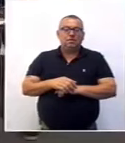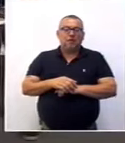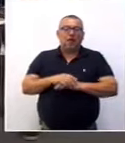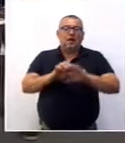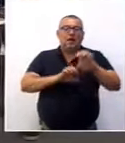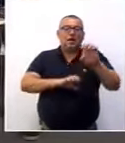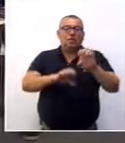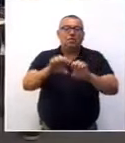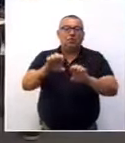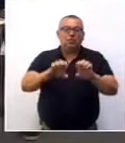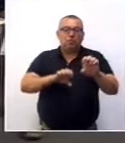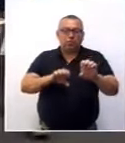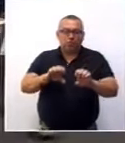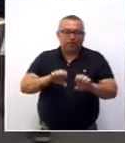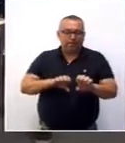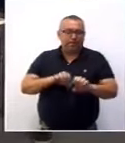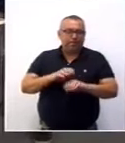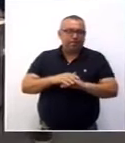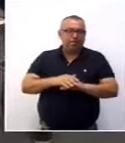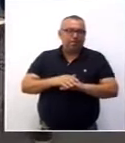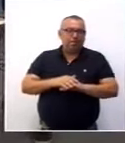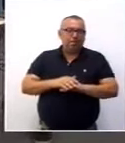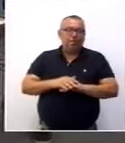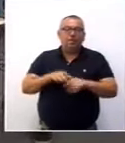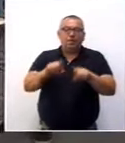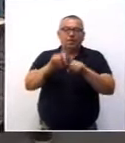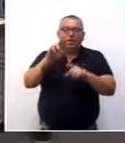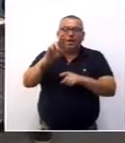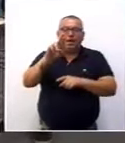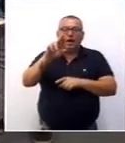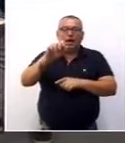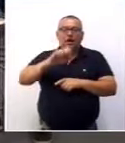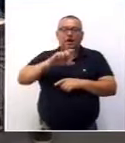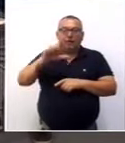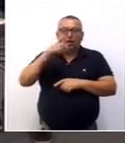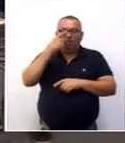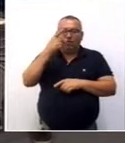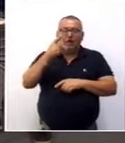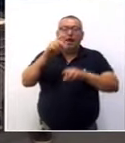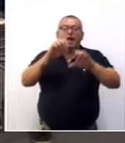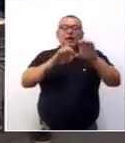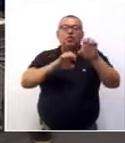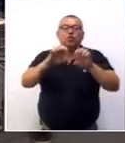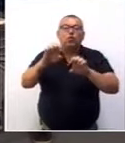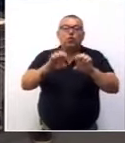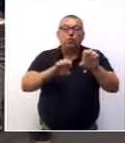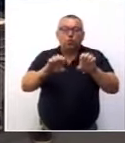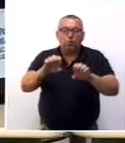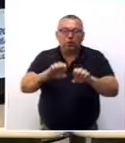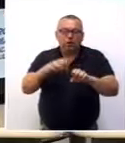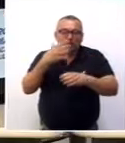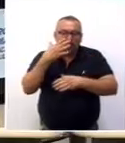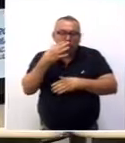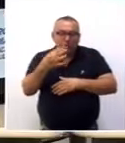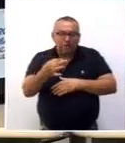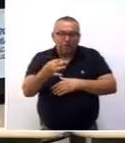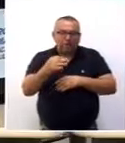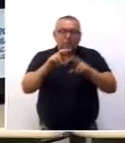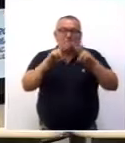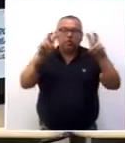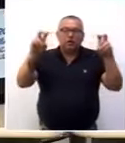Estrutura. Então, existe a Raquel está dizendo que é a estrutura, tem que ser observado,